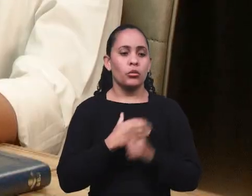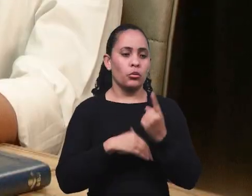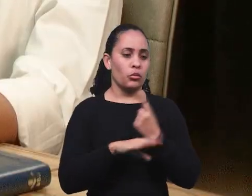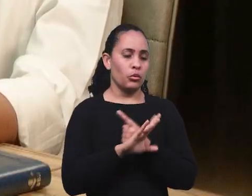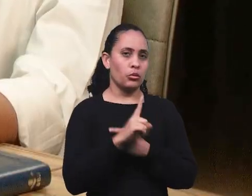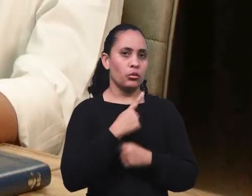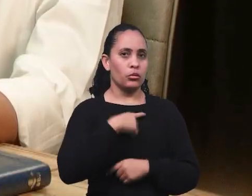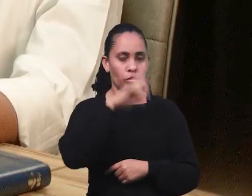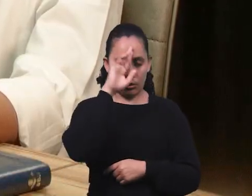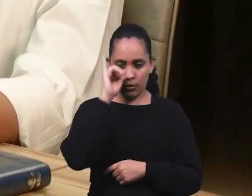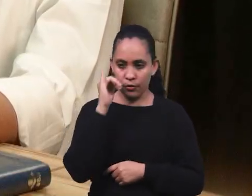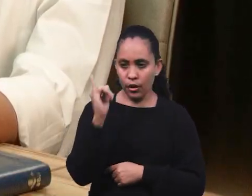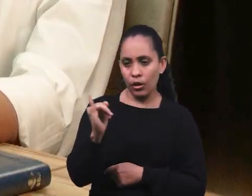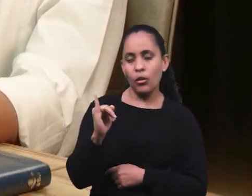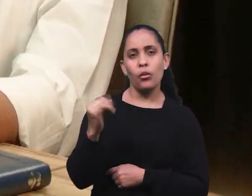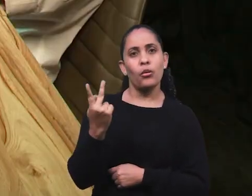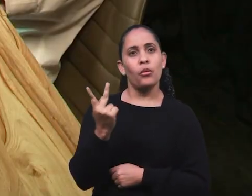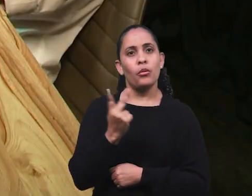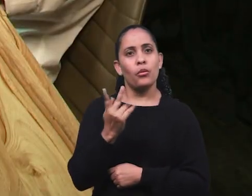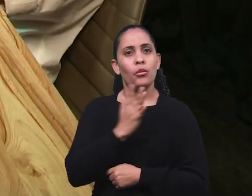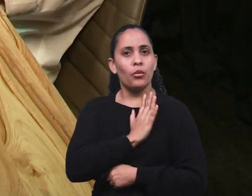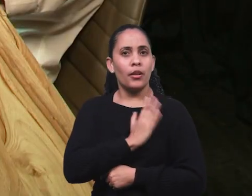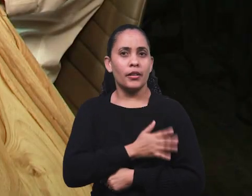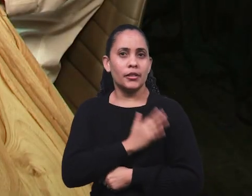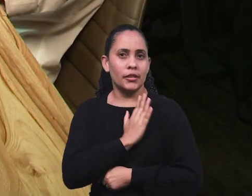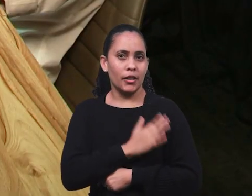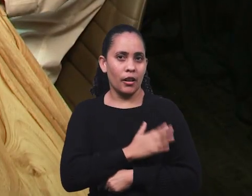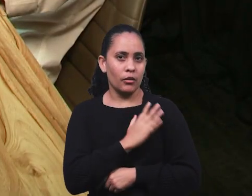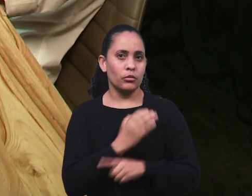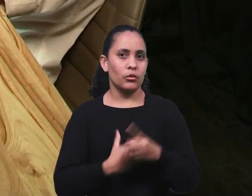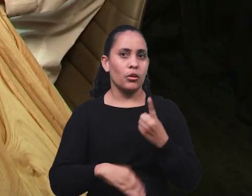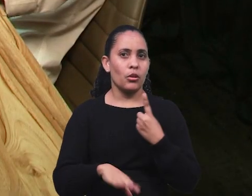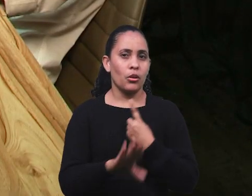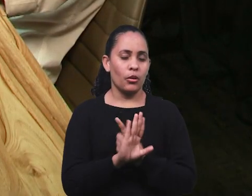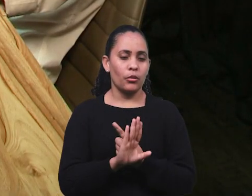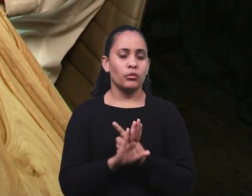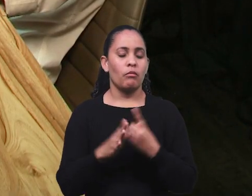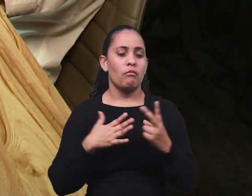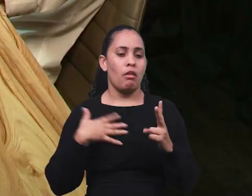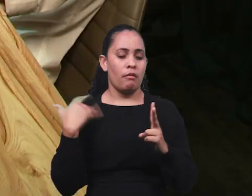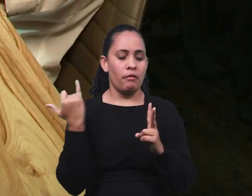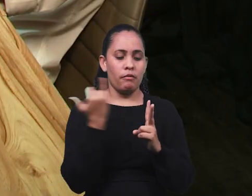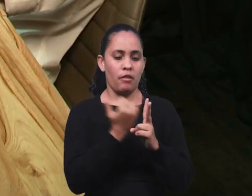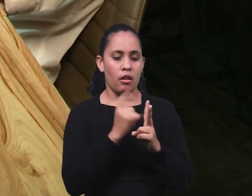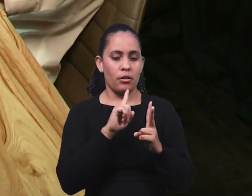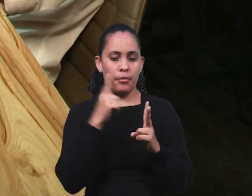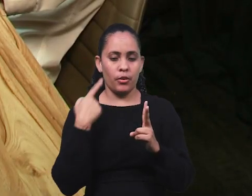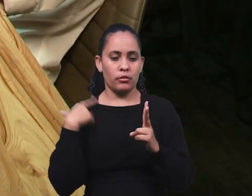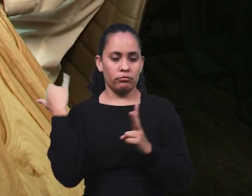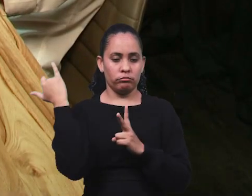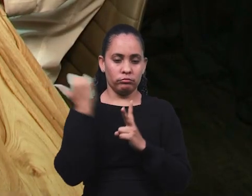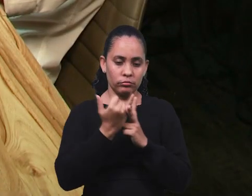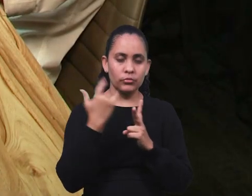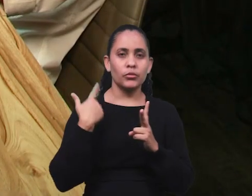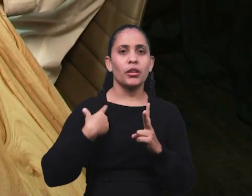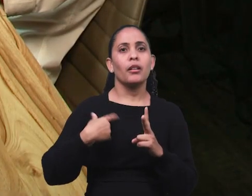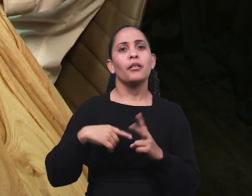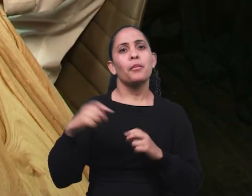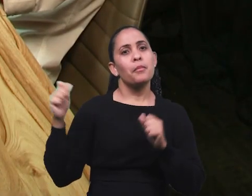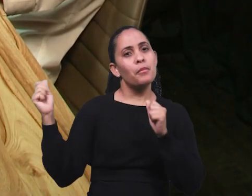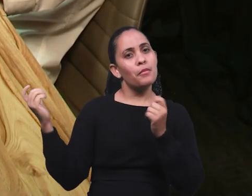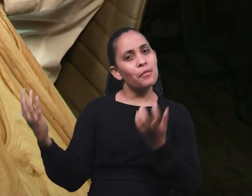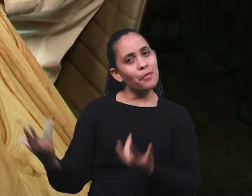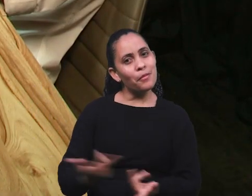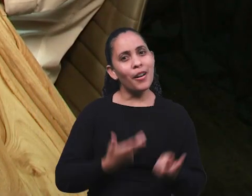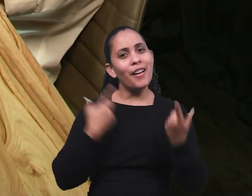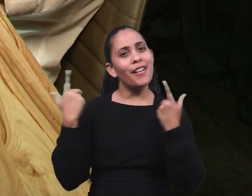culto Deus falou com elas. Falou com as duas. Tremendo. No culto falou com uma e depois do culto falou com a outra. Glória